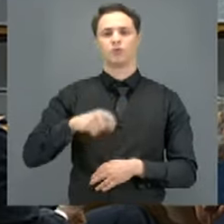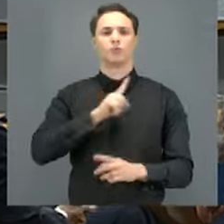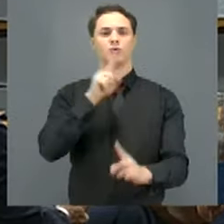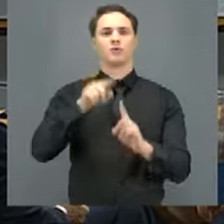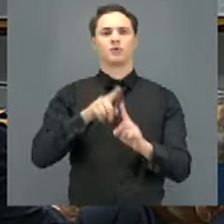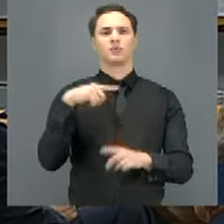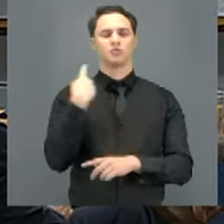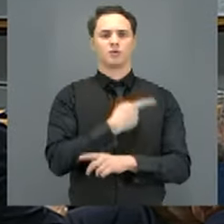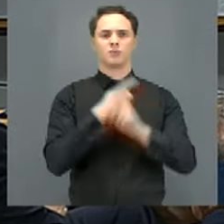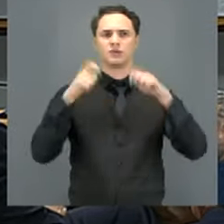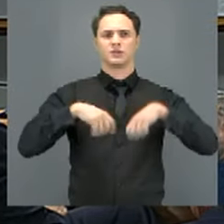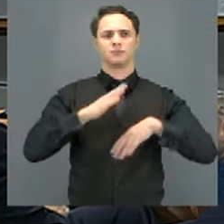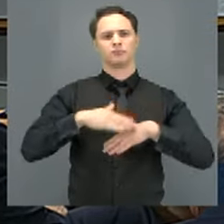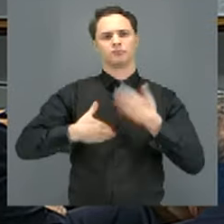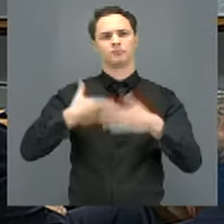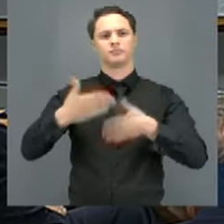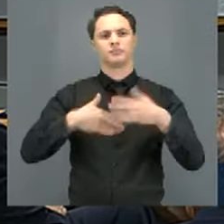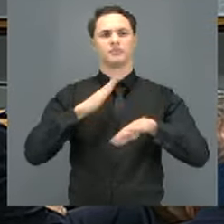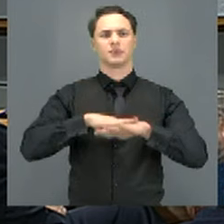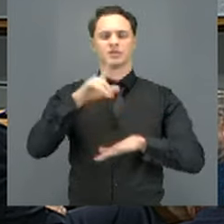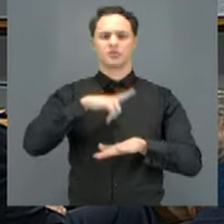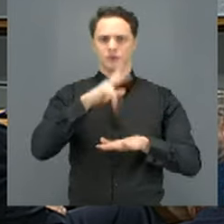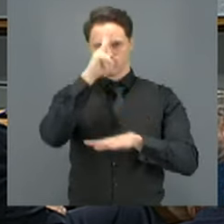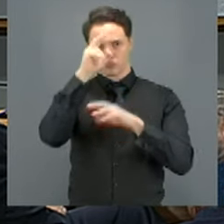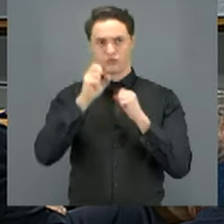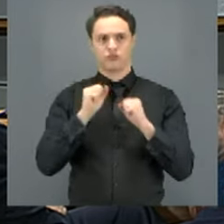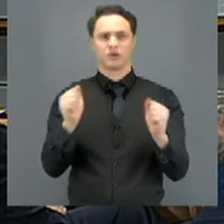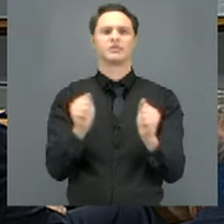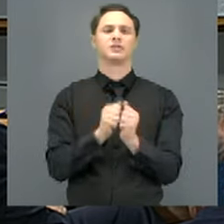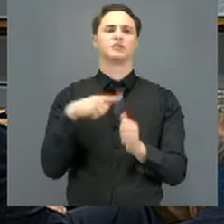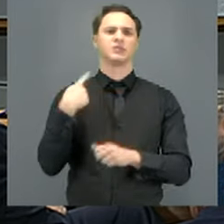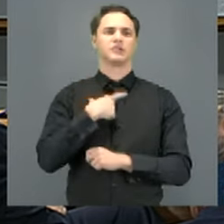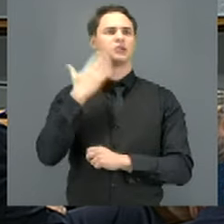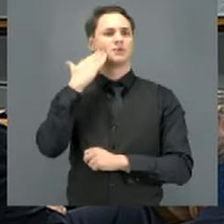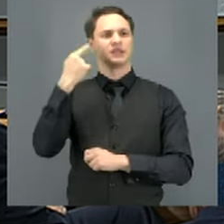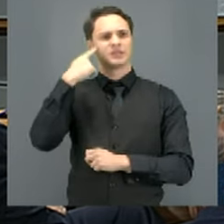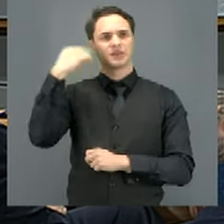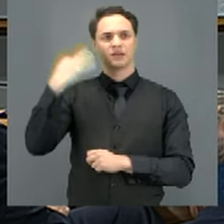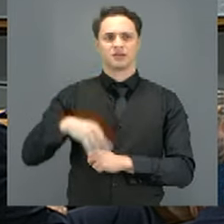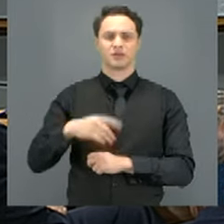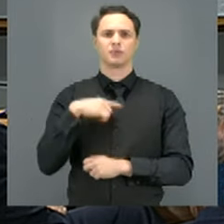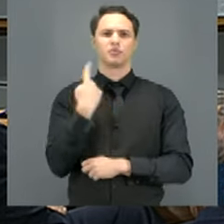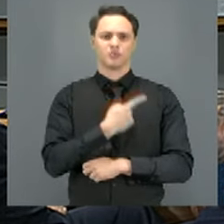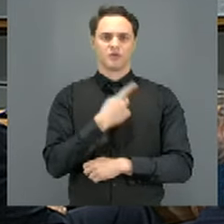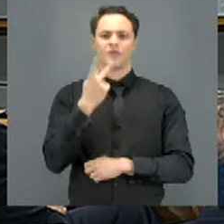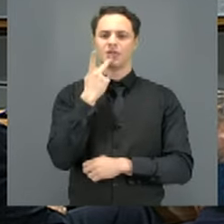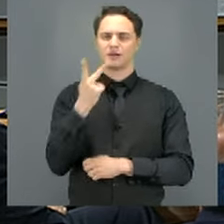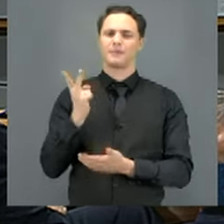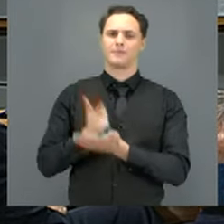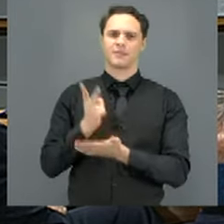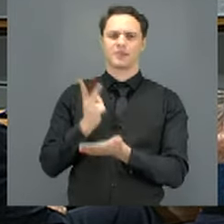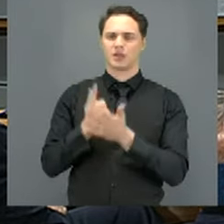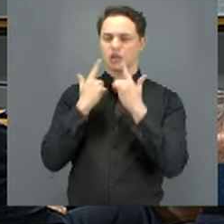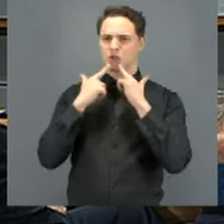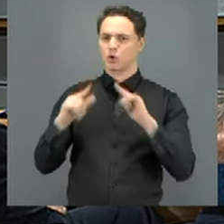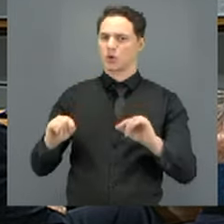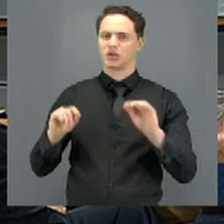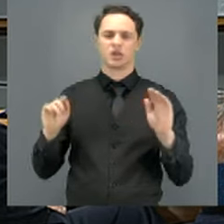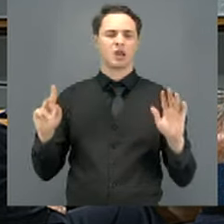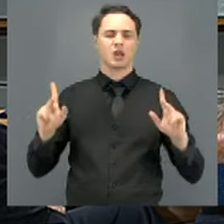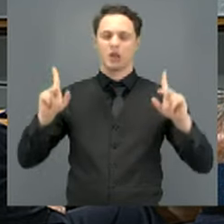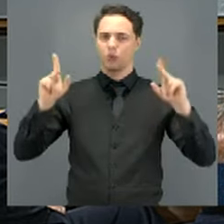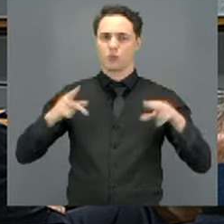passamos cada vez mais reunir forças e sabemos ter a certeza de que nós falamos a mesma linguagem. Nós não